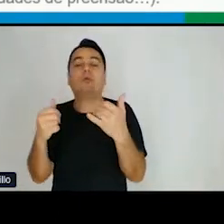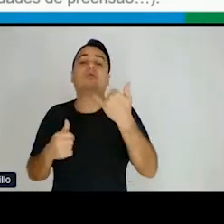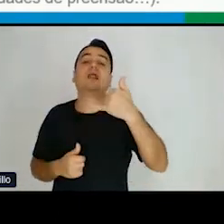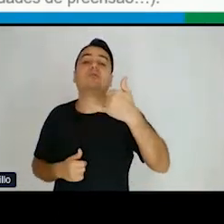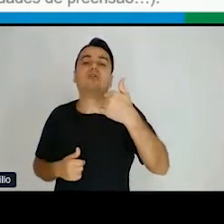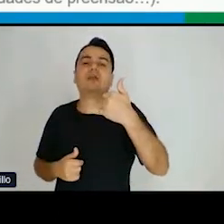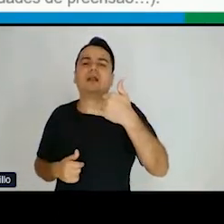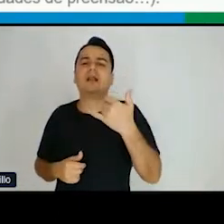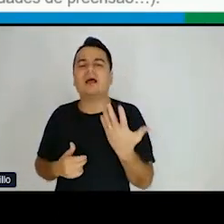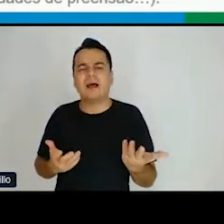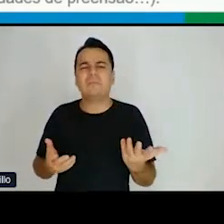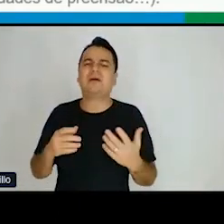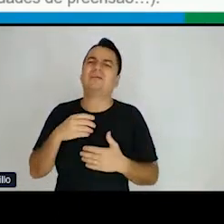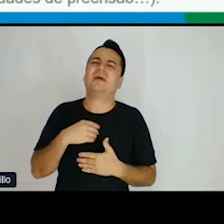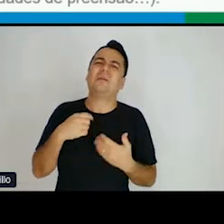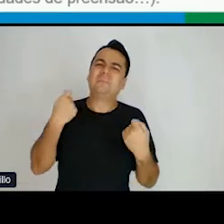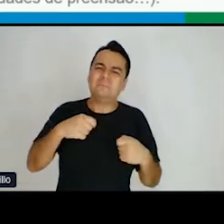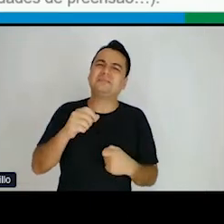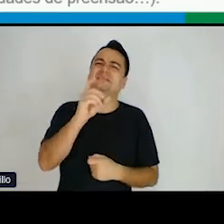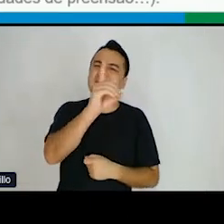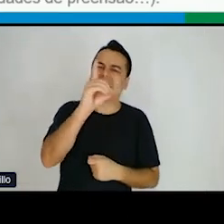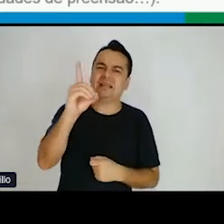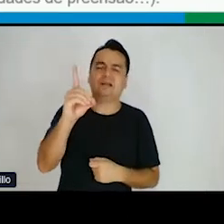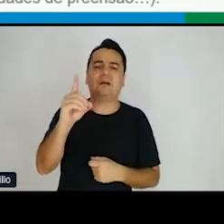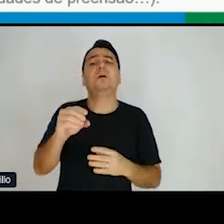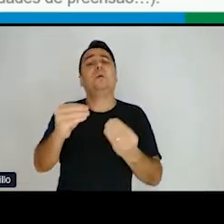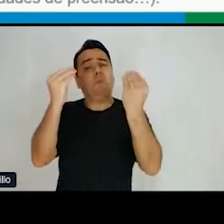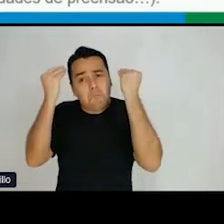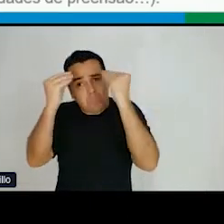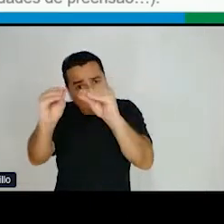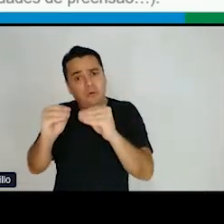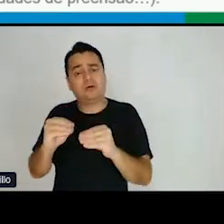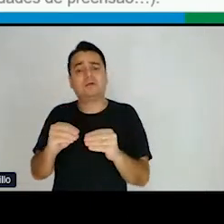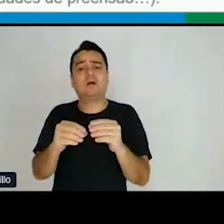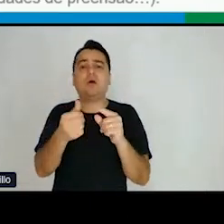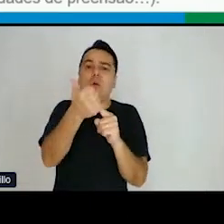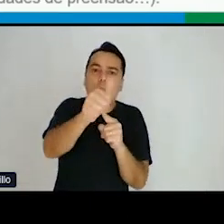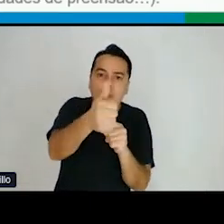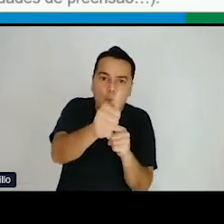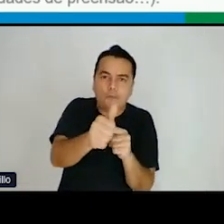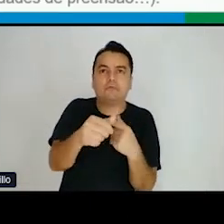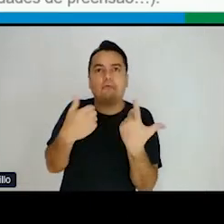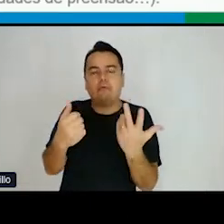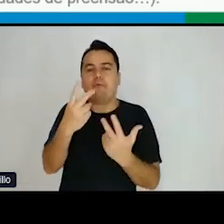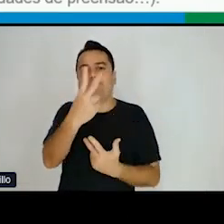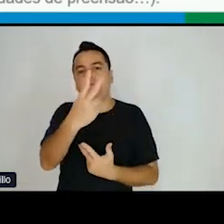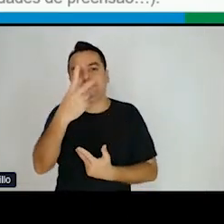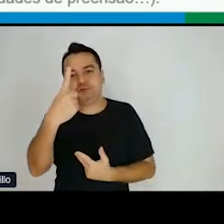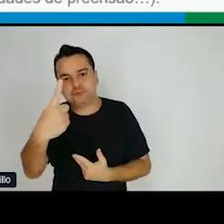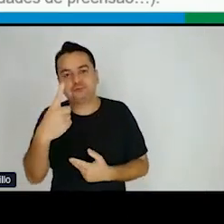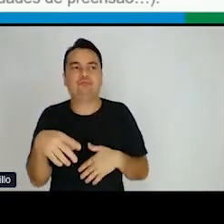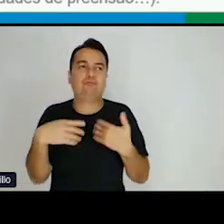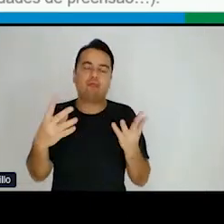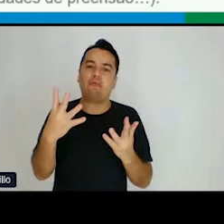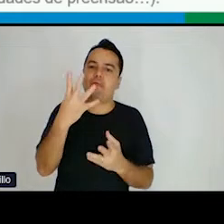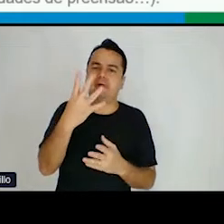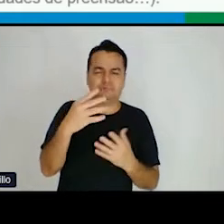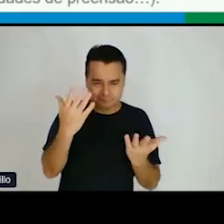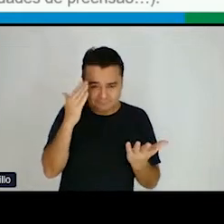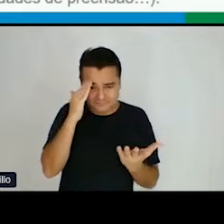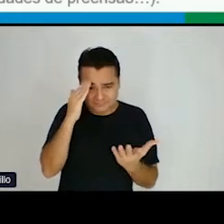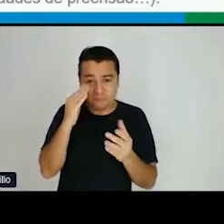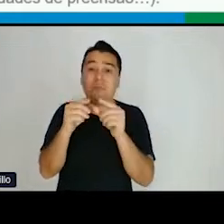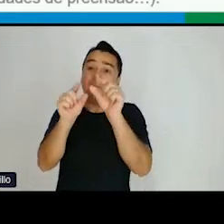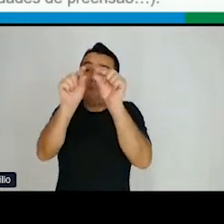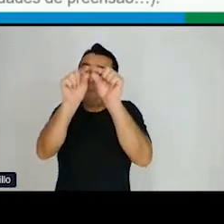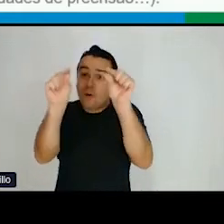o DDD. Não, mas eu preciso do nome com DDD. Então, coloca lá, né, o telefone que você precisa com DDD.